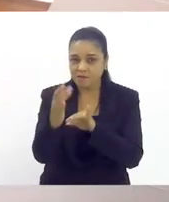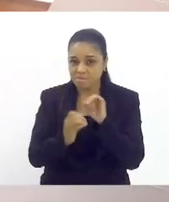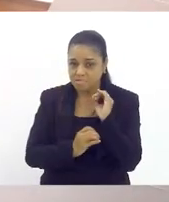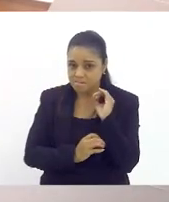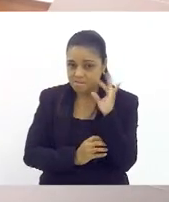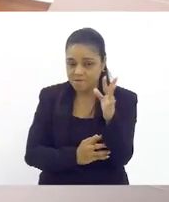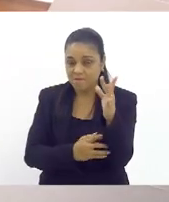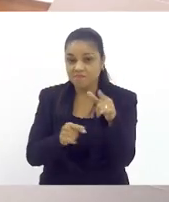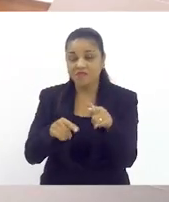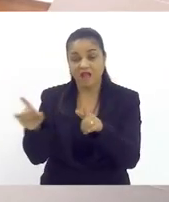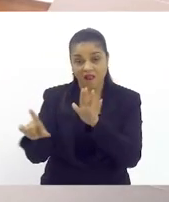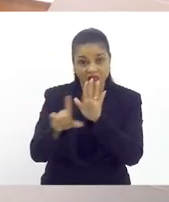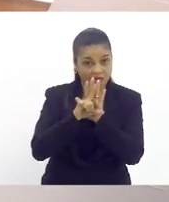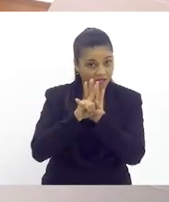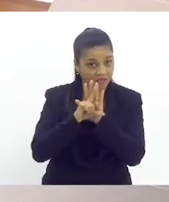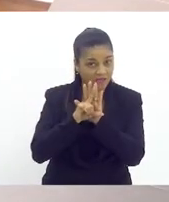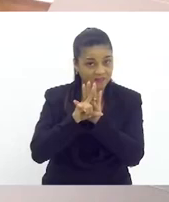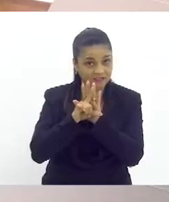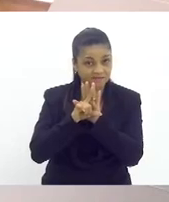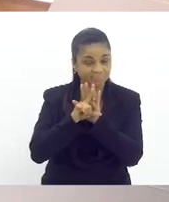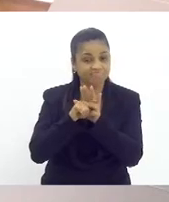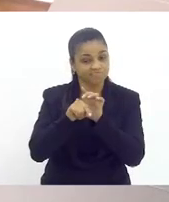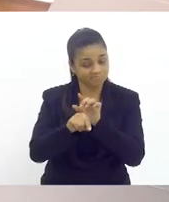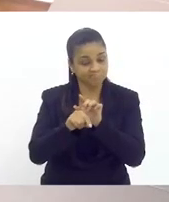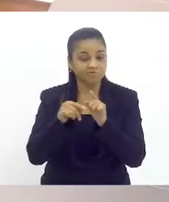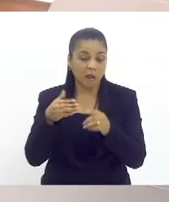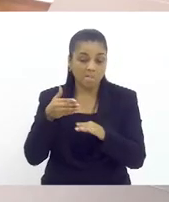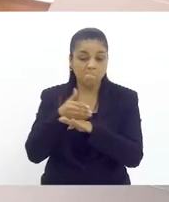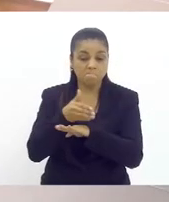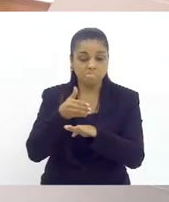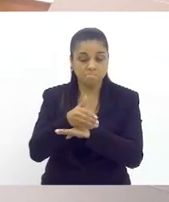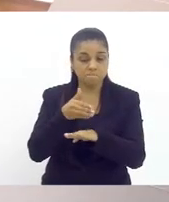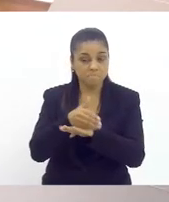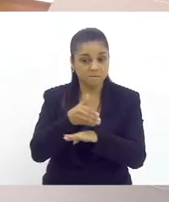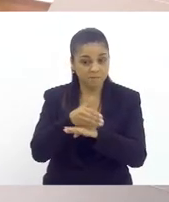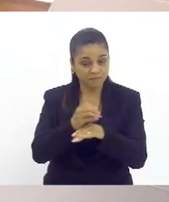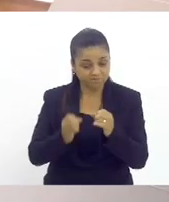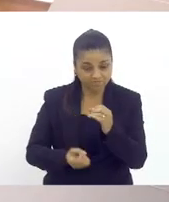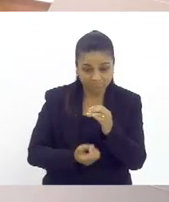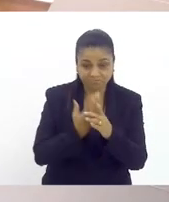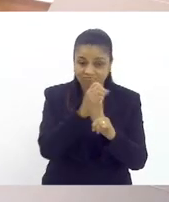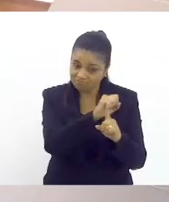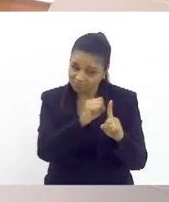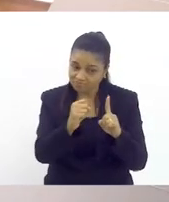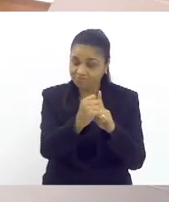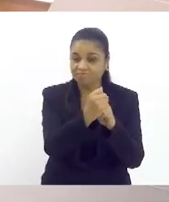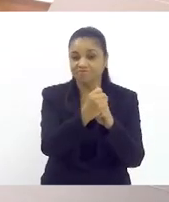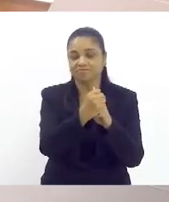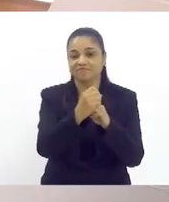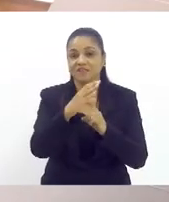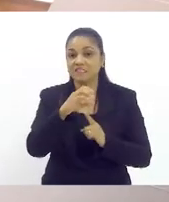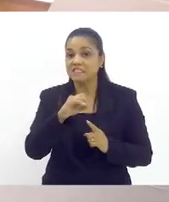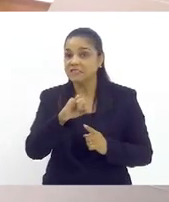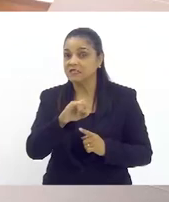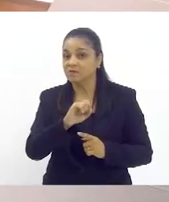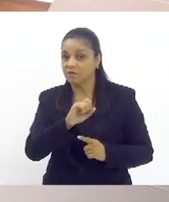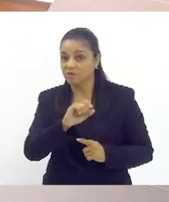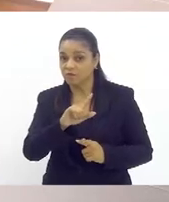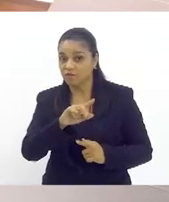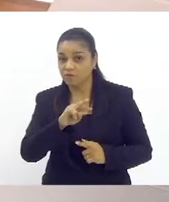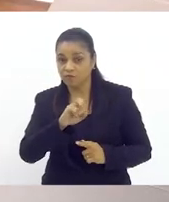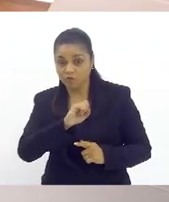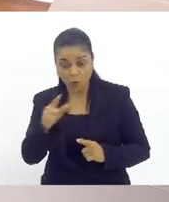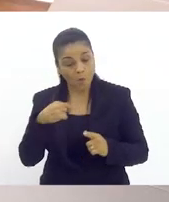pela lei ele ele prevê a participação na construção dele da sociedade civil a gente quer ter voz nisso